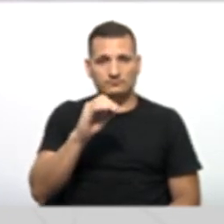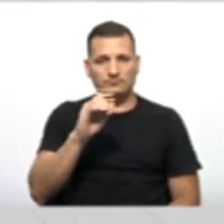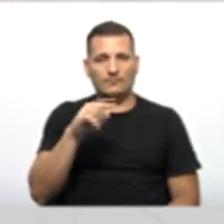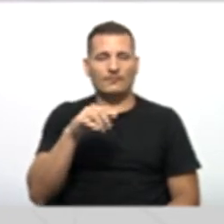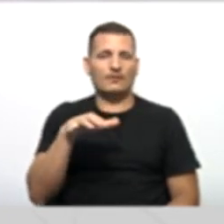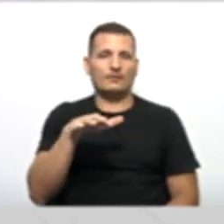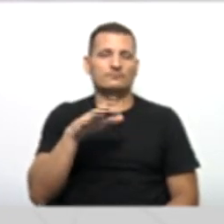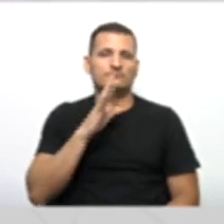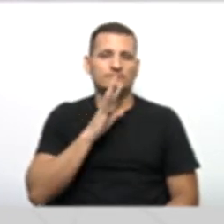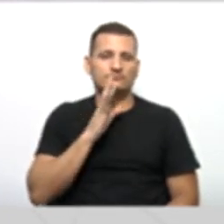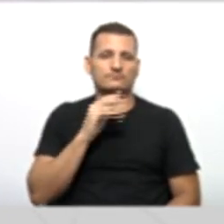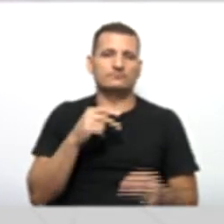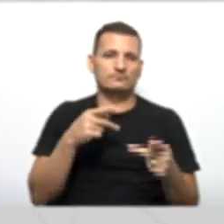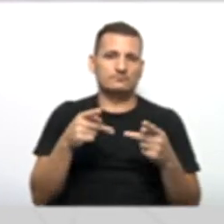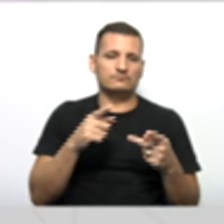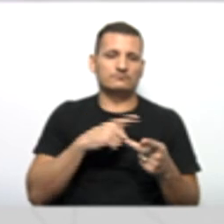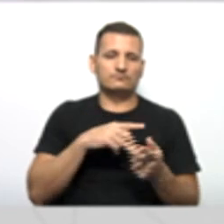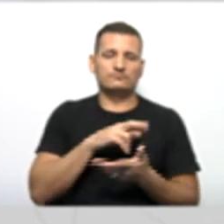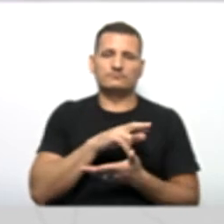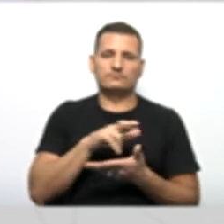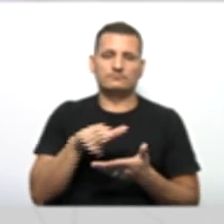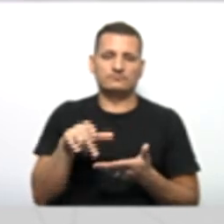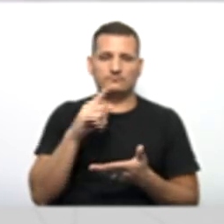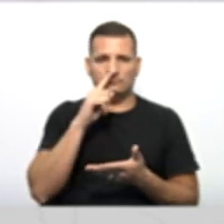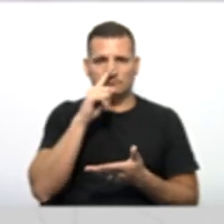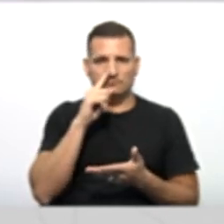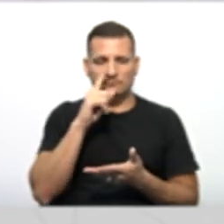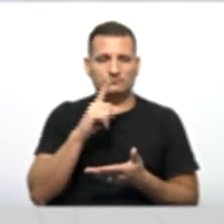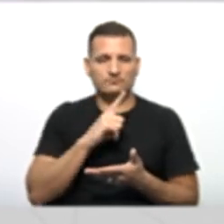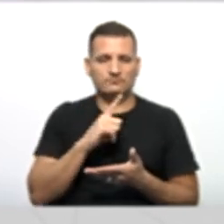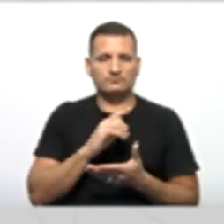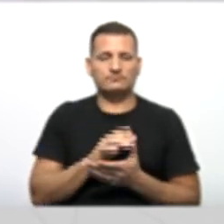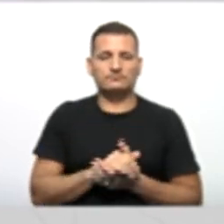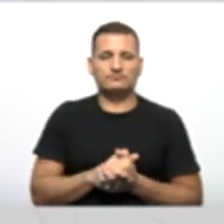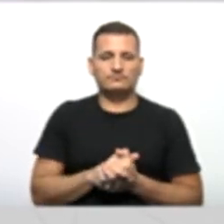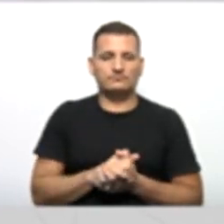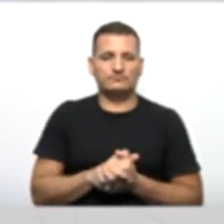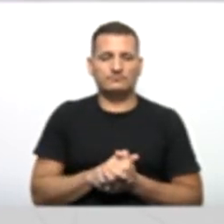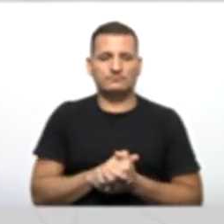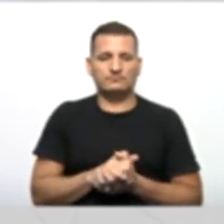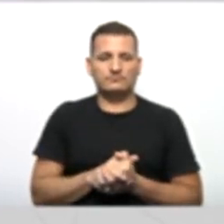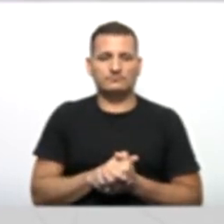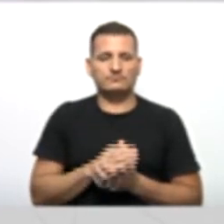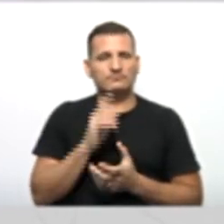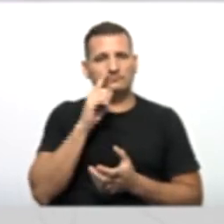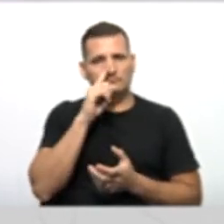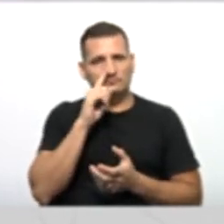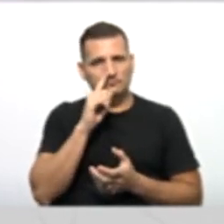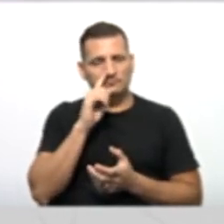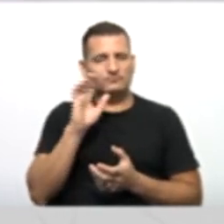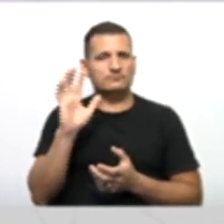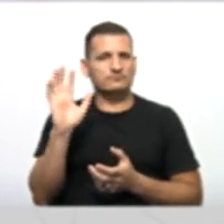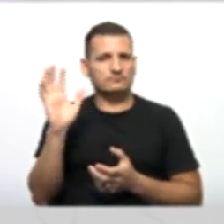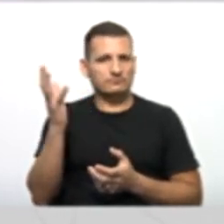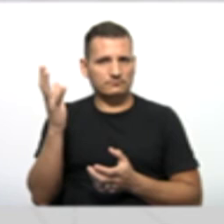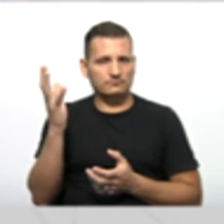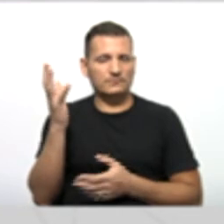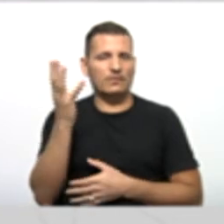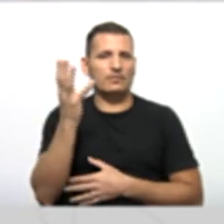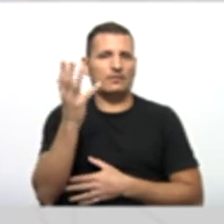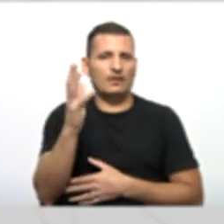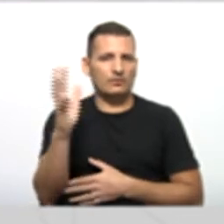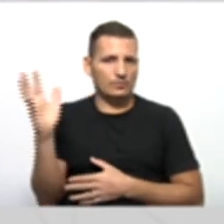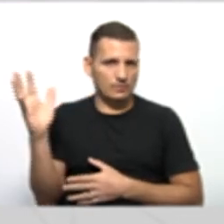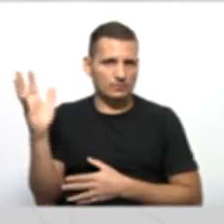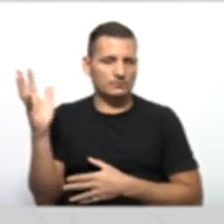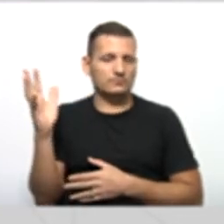Existem vários riscos, tá, gente? Que a gente tem. Vai desde riscos de fenômenos da natureza até riscos